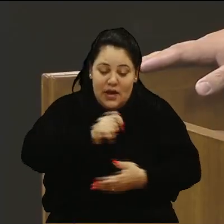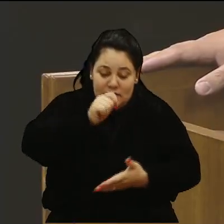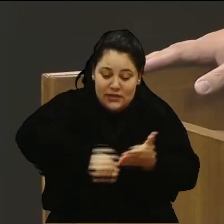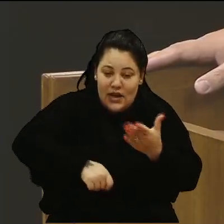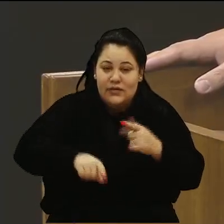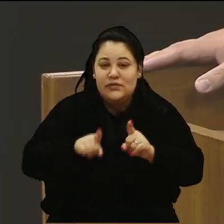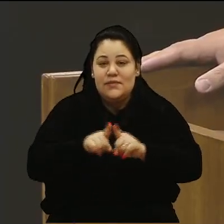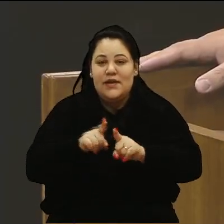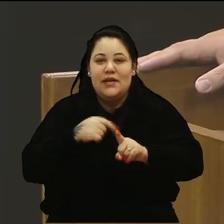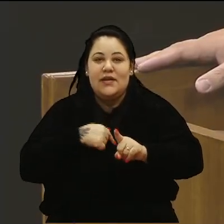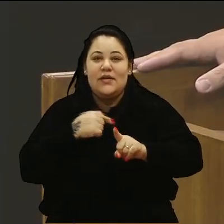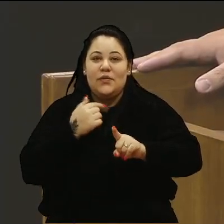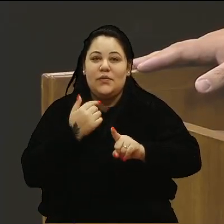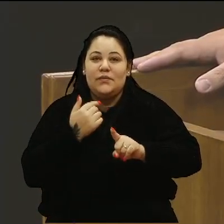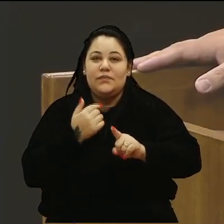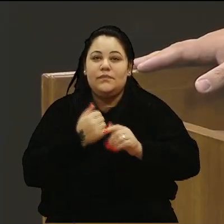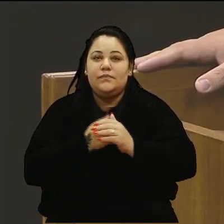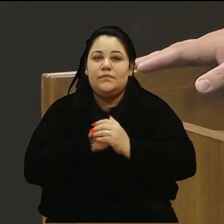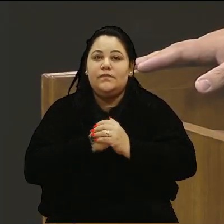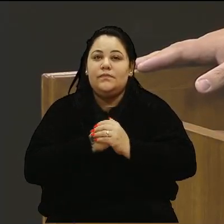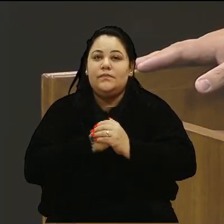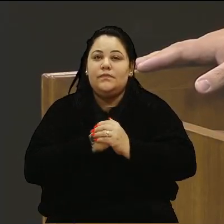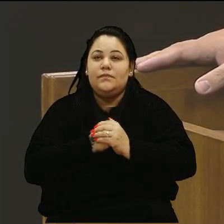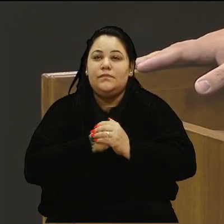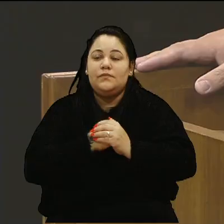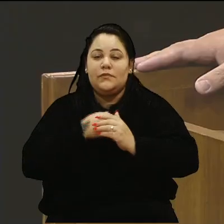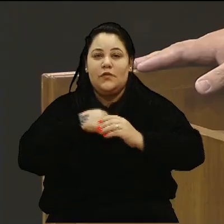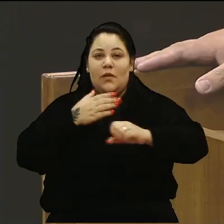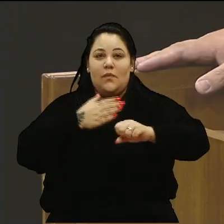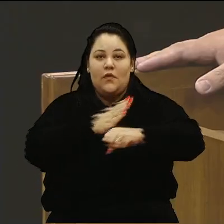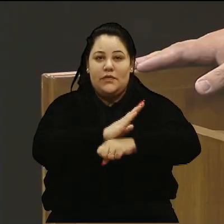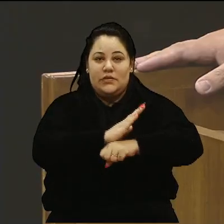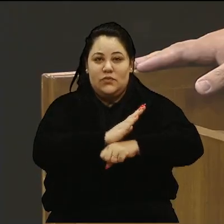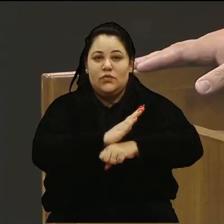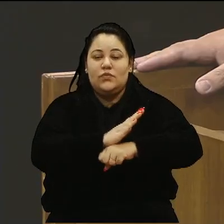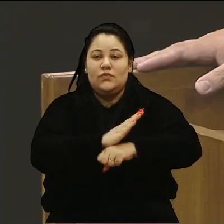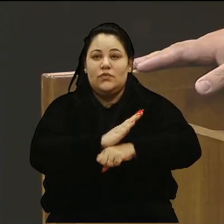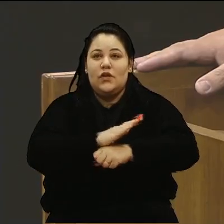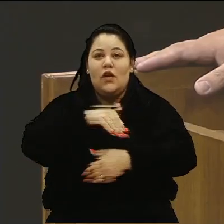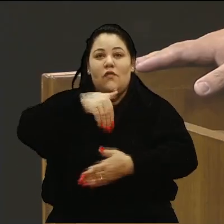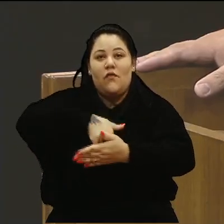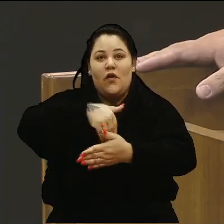e conto com a da sua parte aprovação e o voto